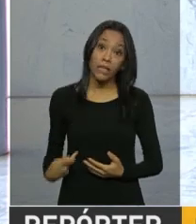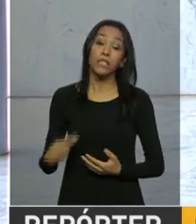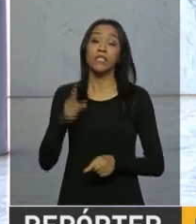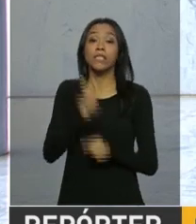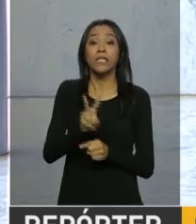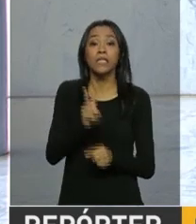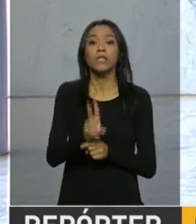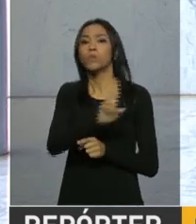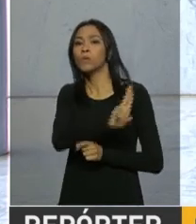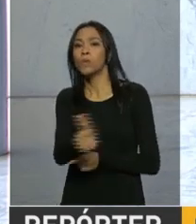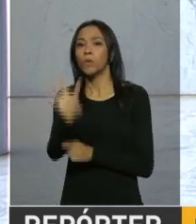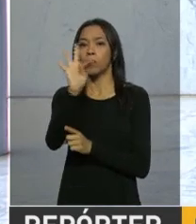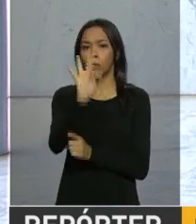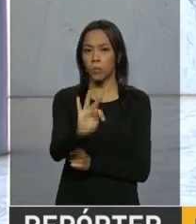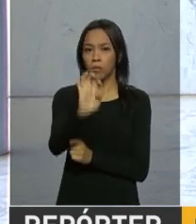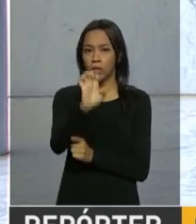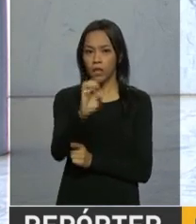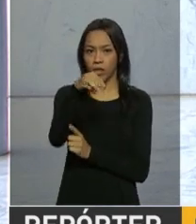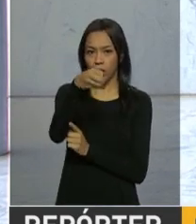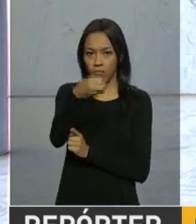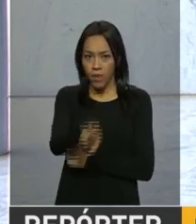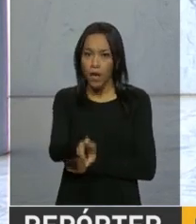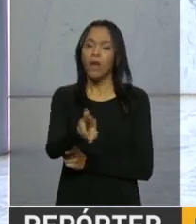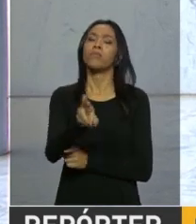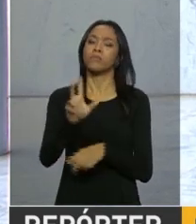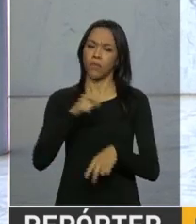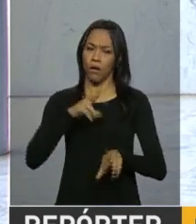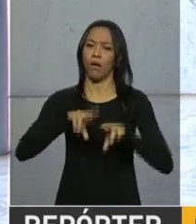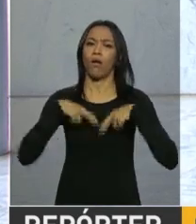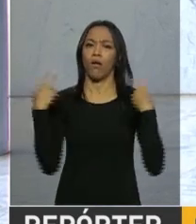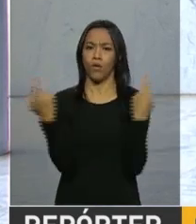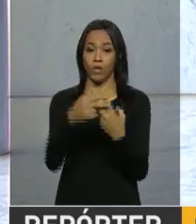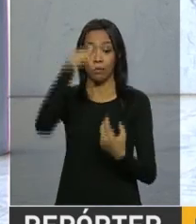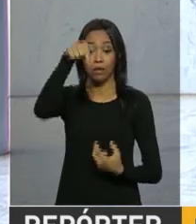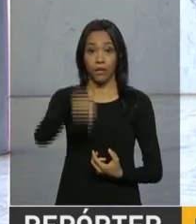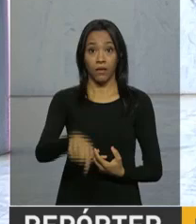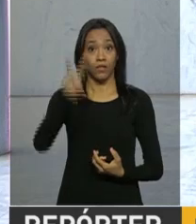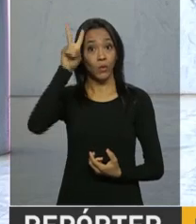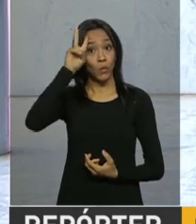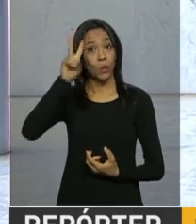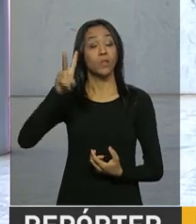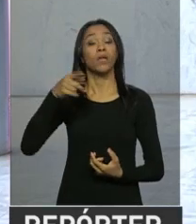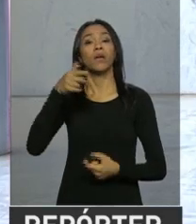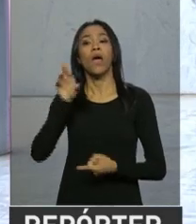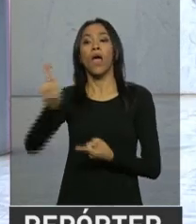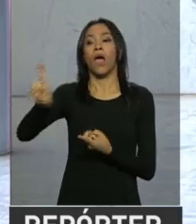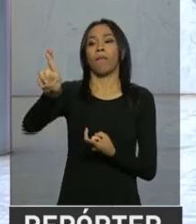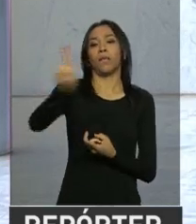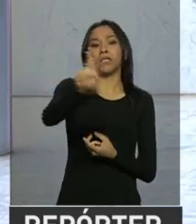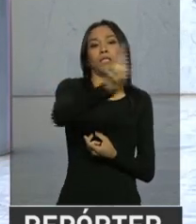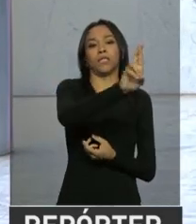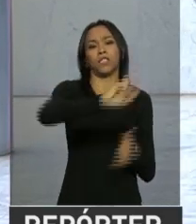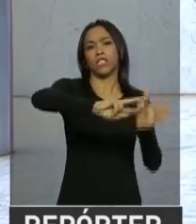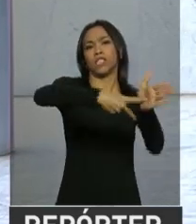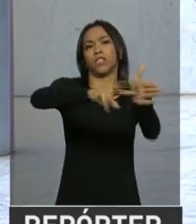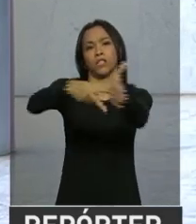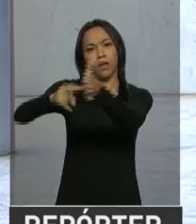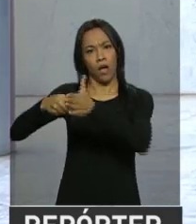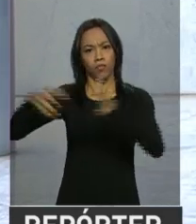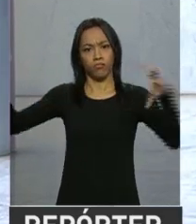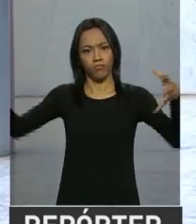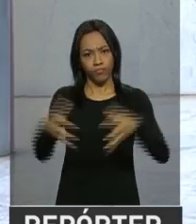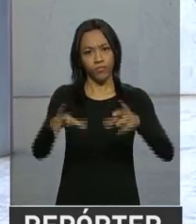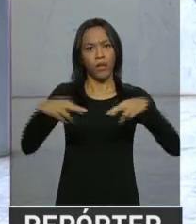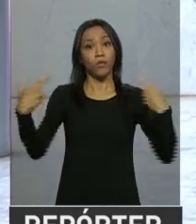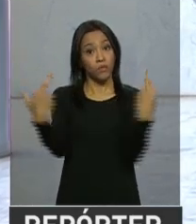interino Michel Temer ele se reúne nesta segunda-feira aqui em Brasília com representantes de centrais sindicais